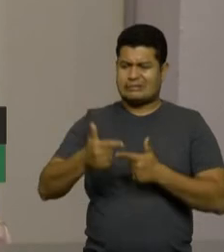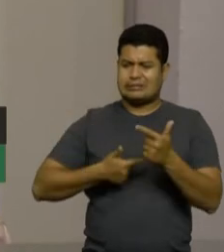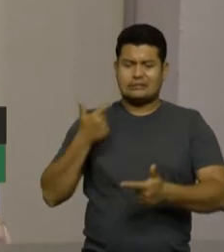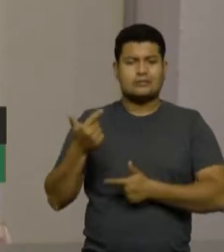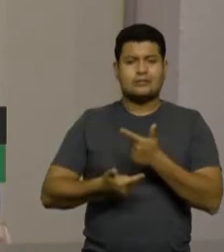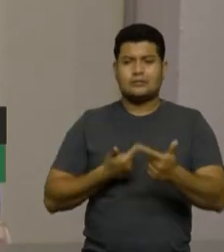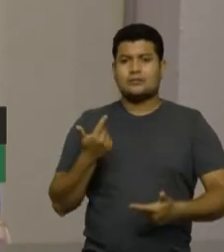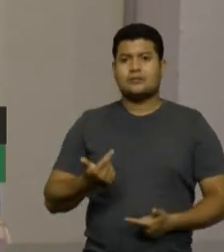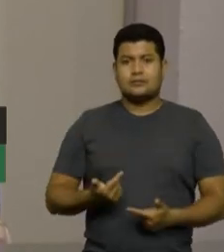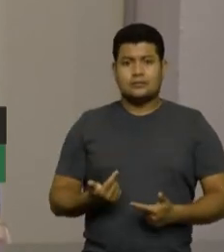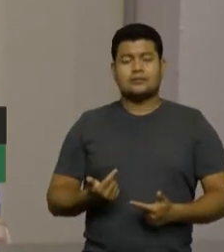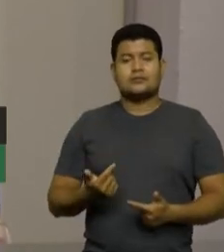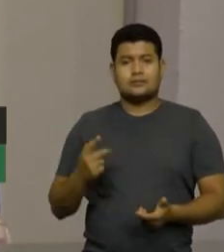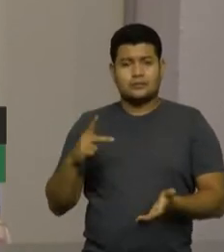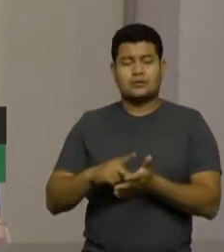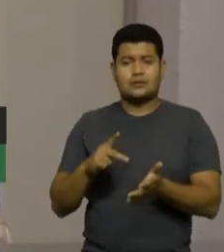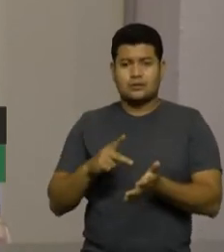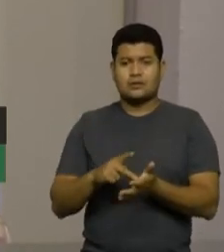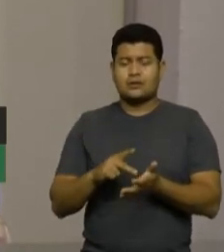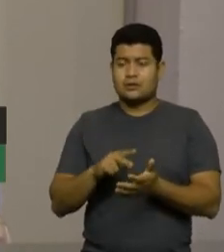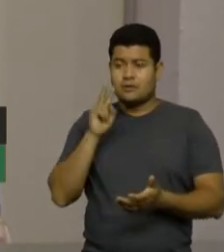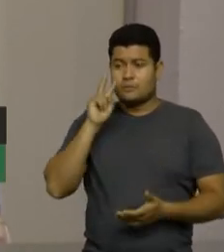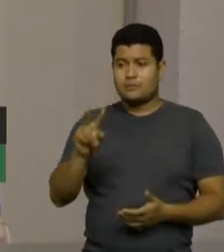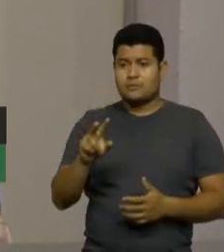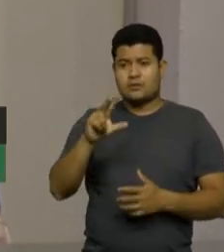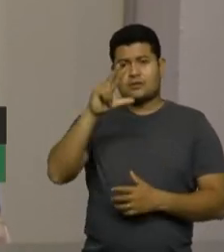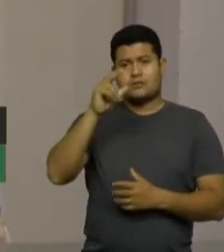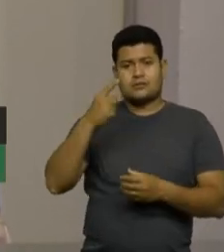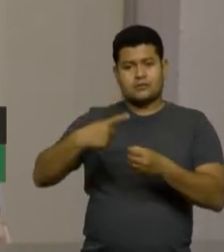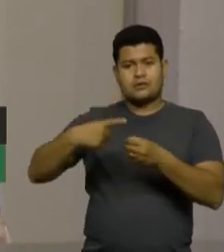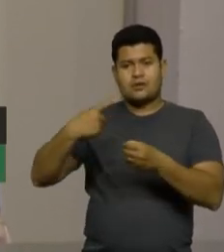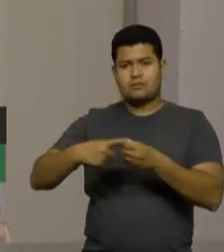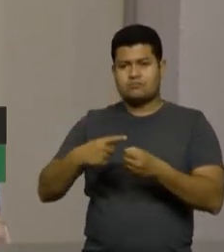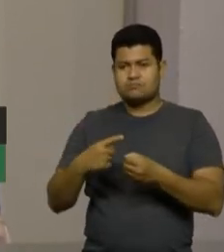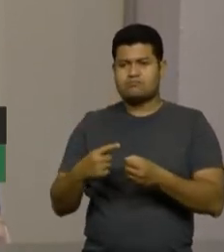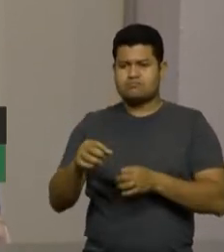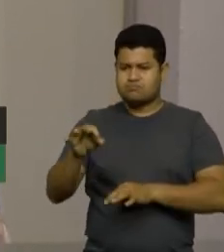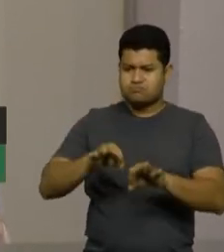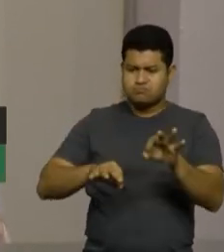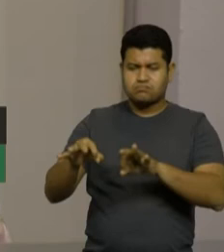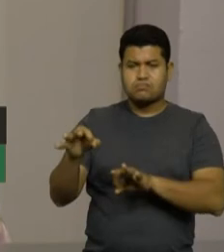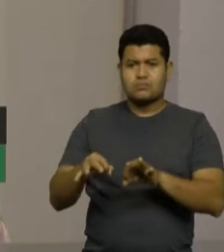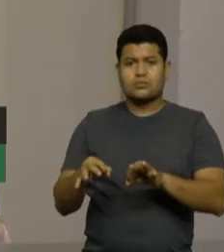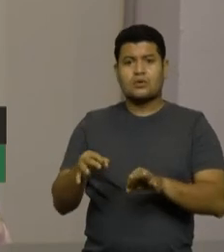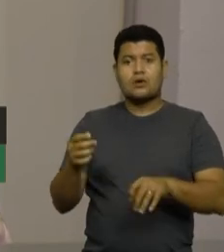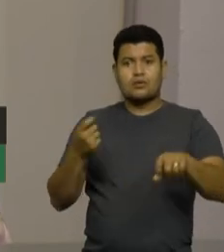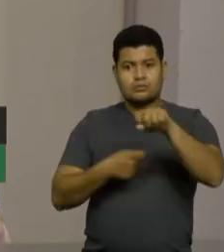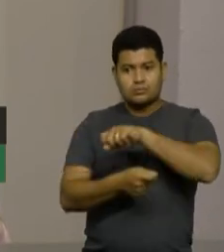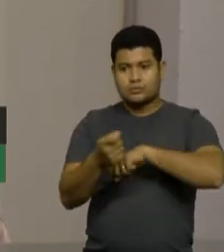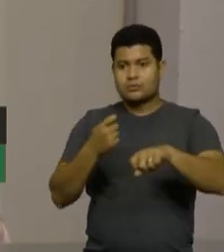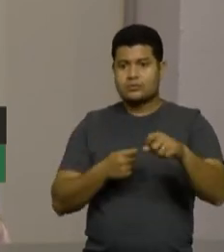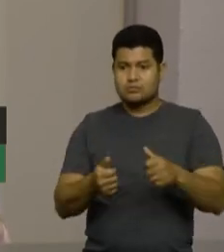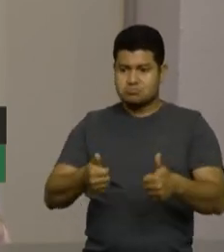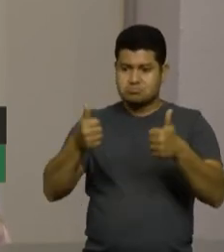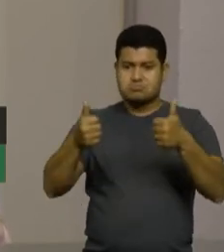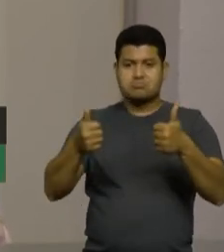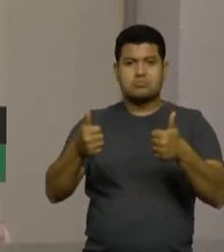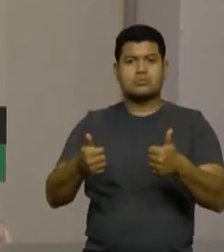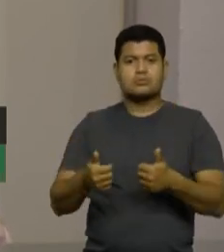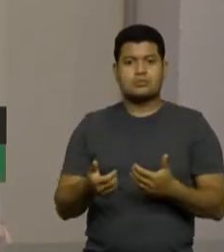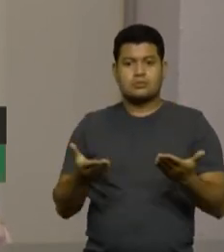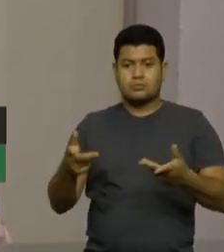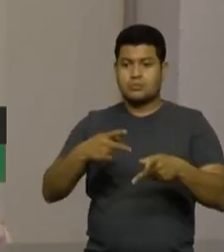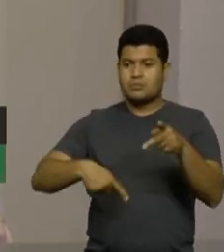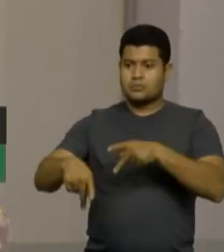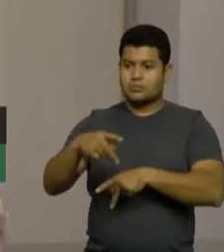ver, pude constatar, prefeito, uma cidade bem cuidada, bem administrada, um povo feliz, com qualidade de